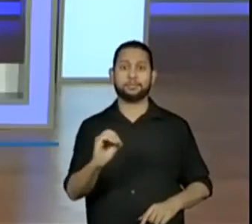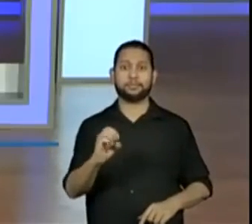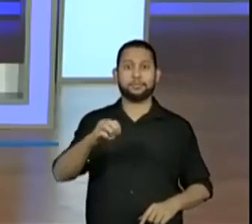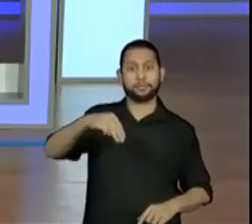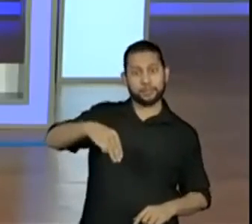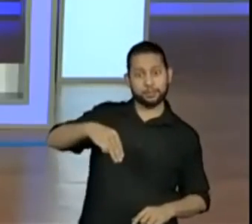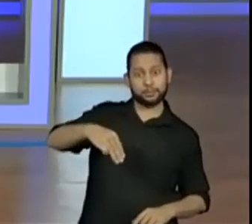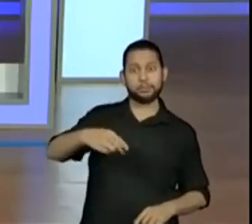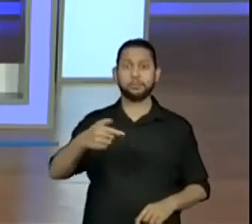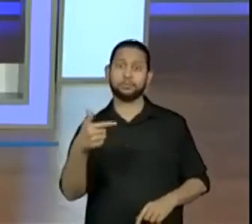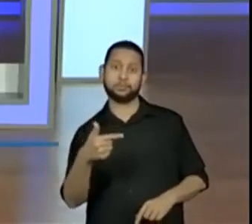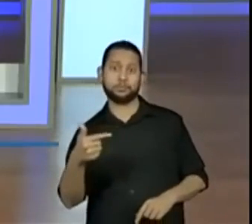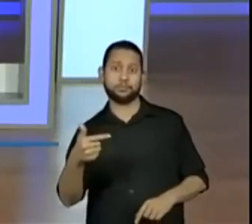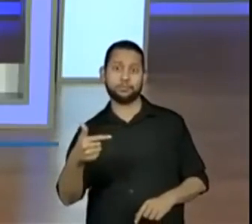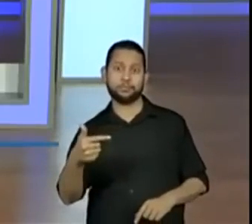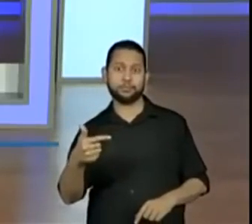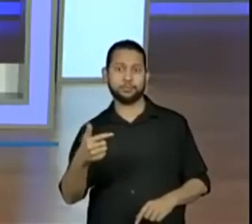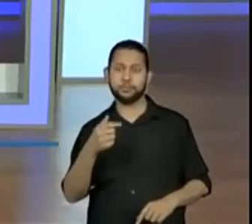quadrados